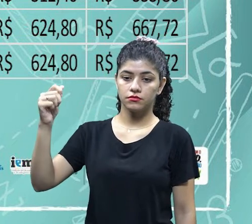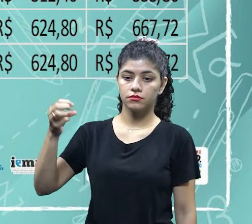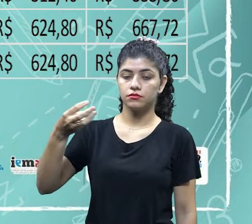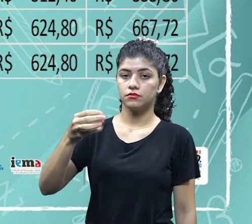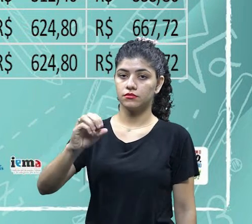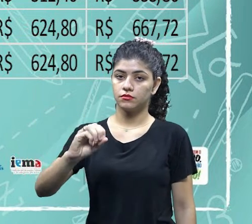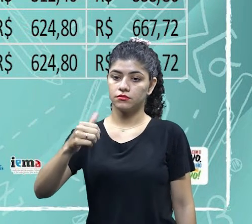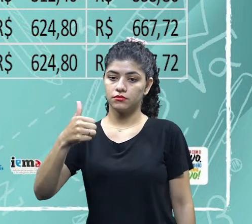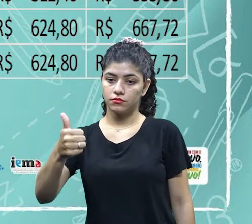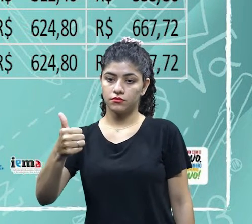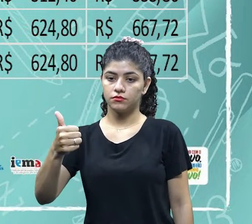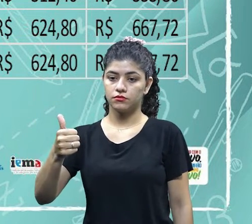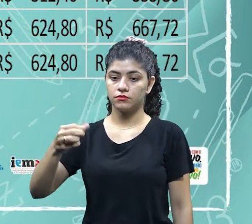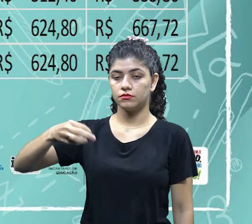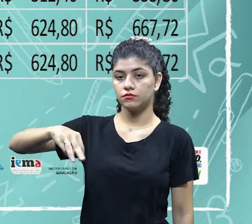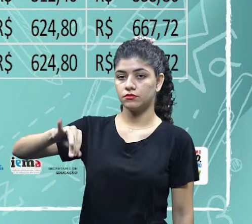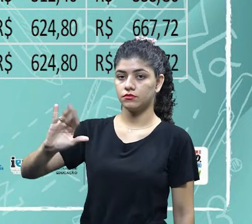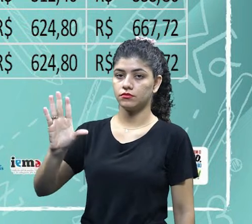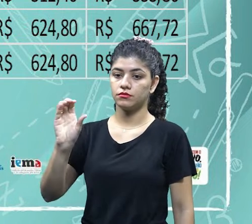236,90. Março, R$